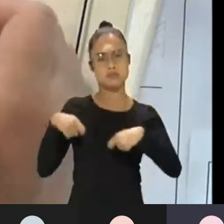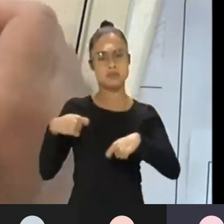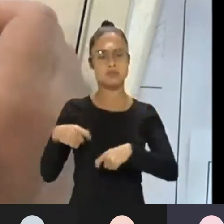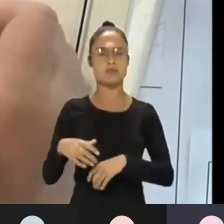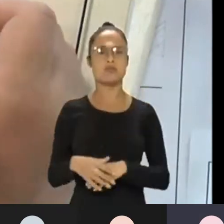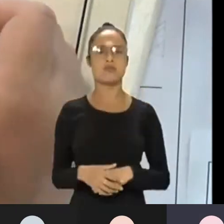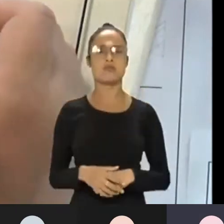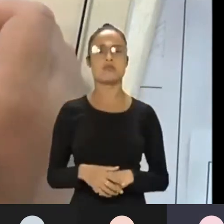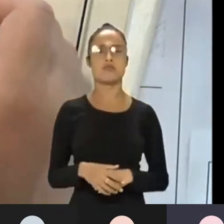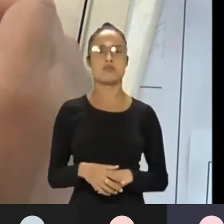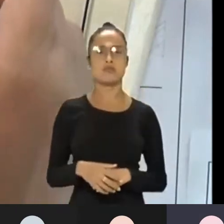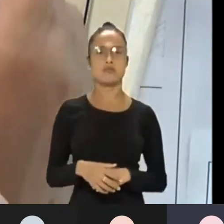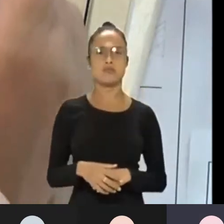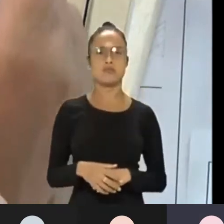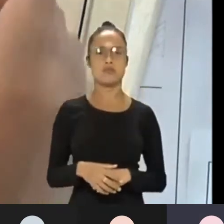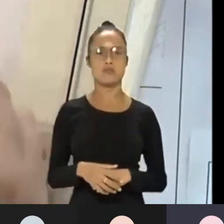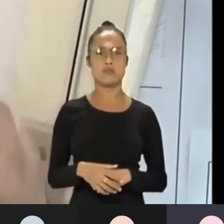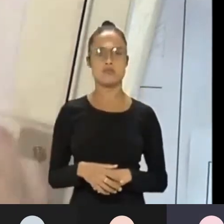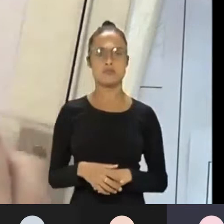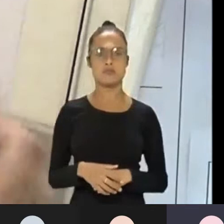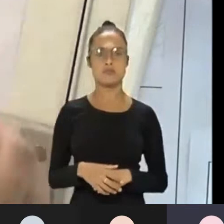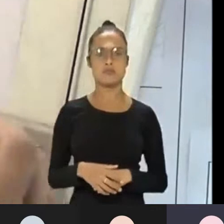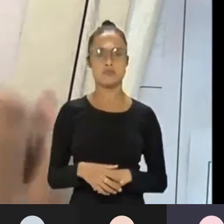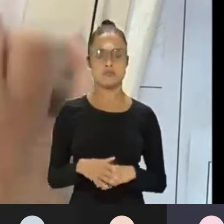para enquadrar.